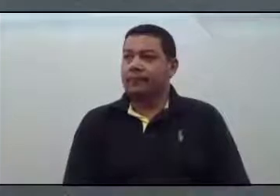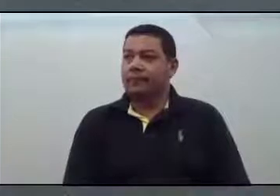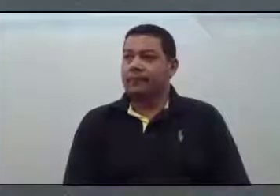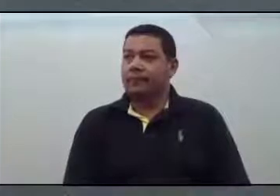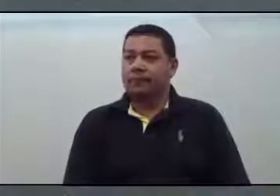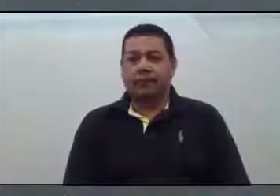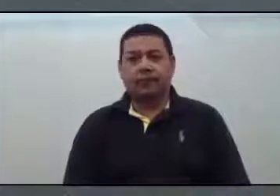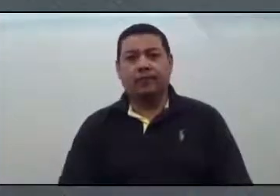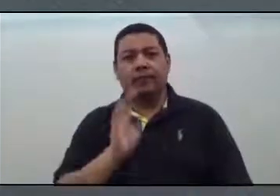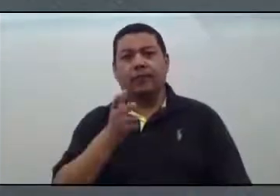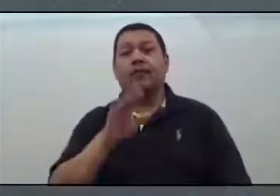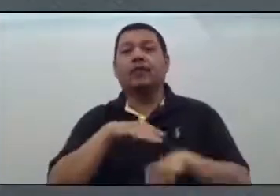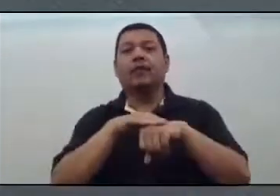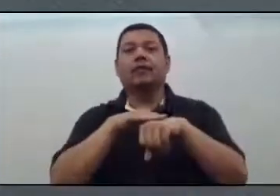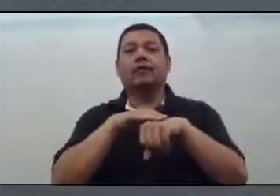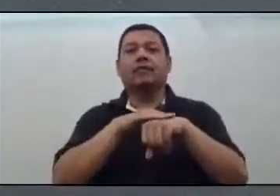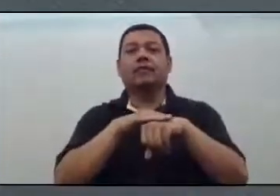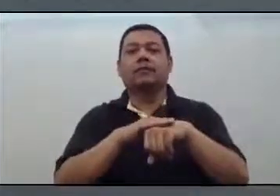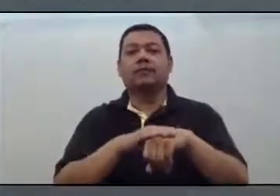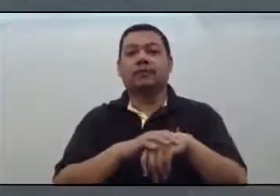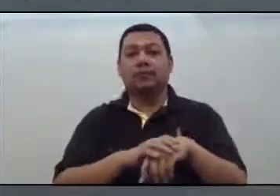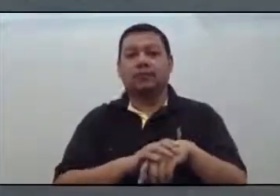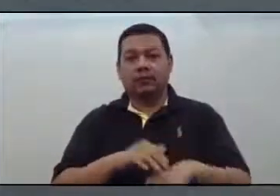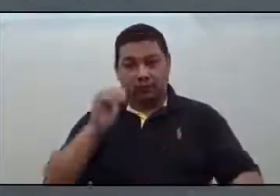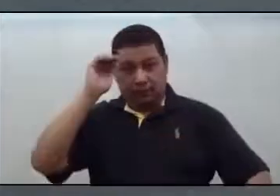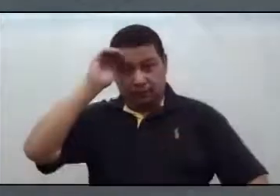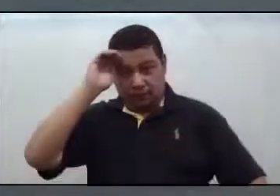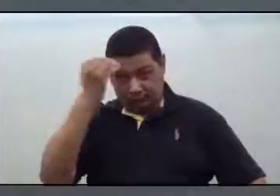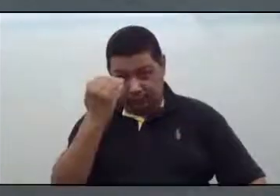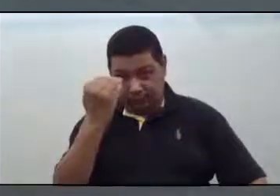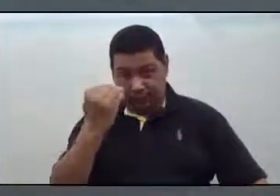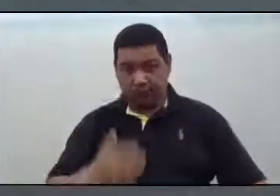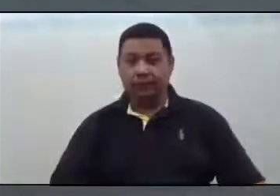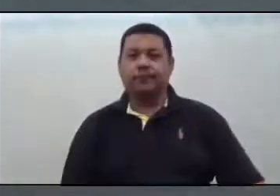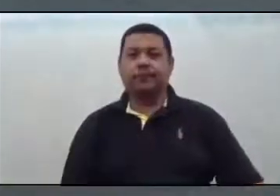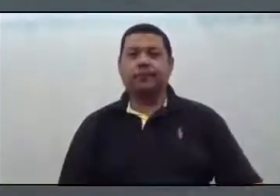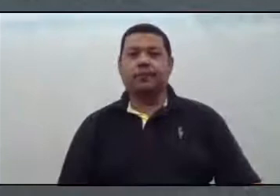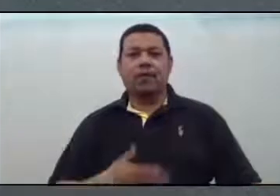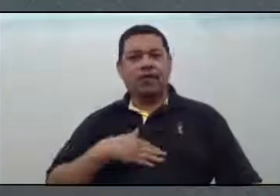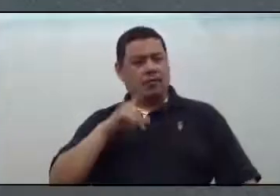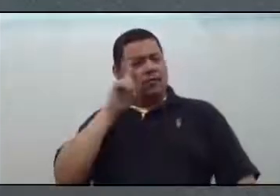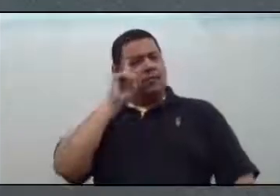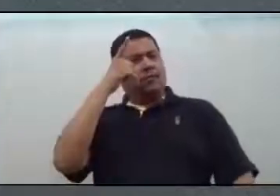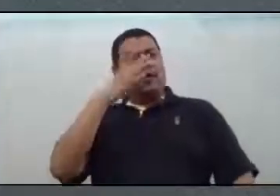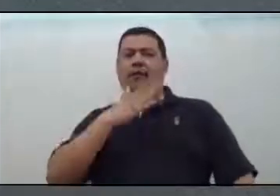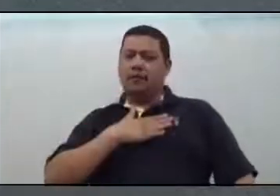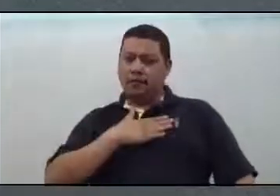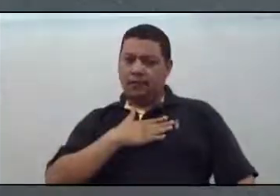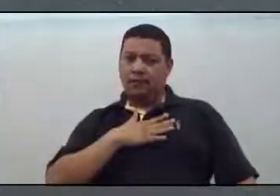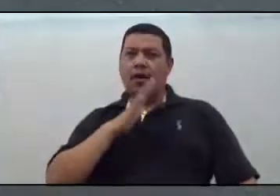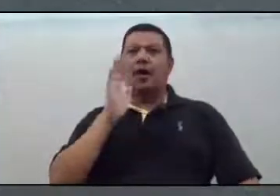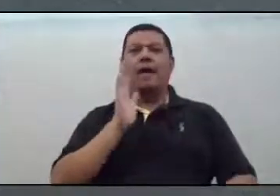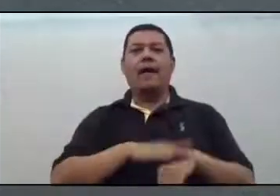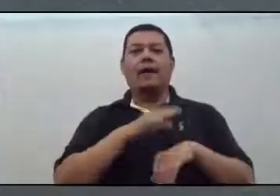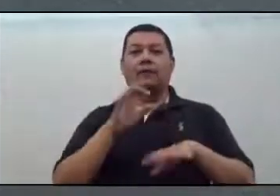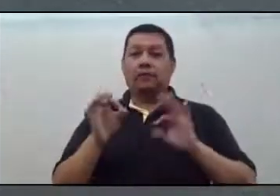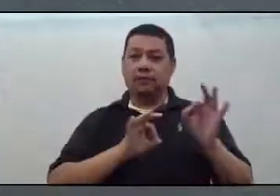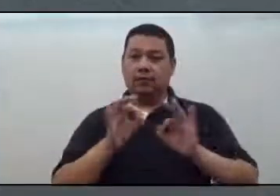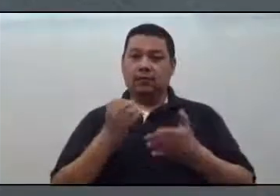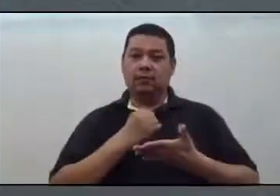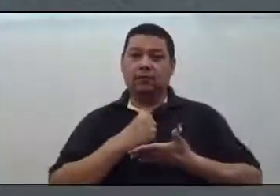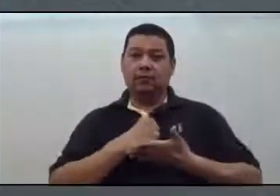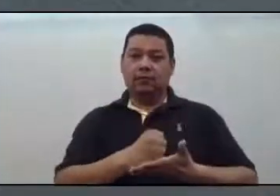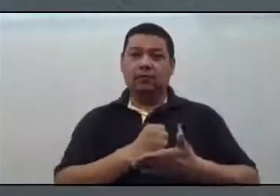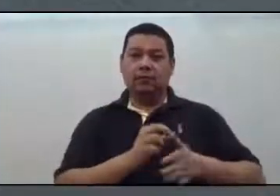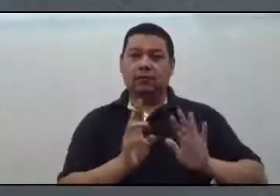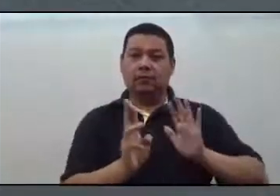Estive conversando com o prefeito Adailton Fúria, uma ideia minha, de mais um projeto lá para o distrito. Não